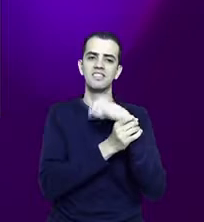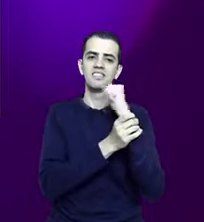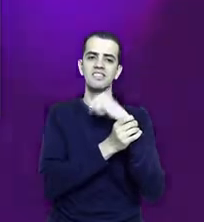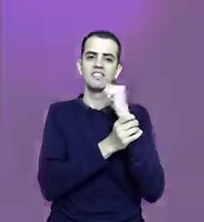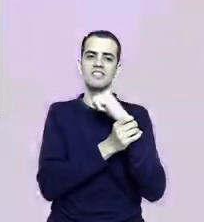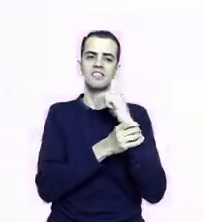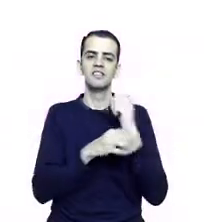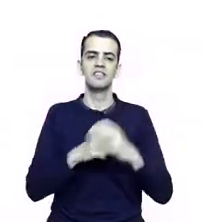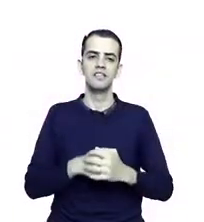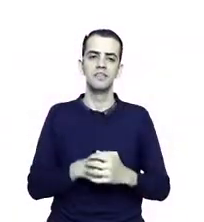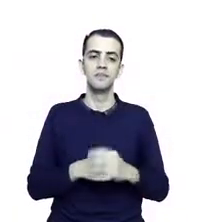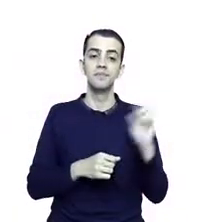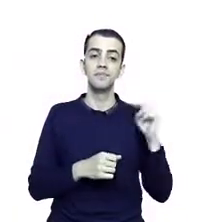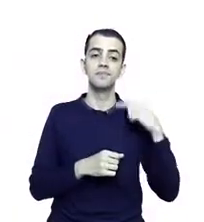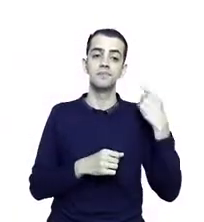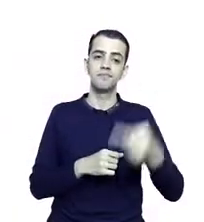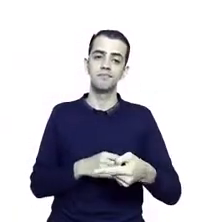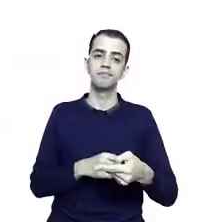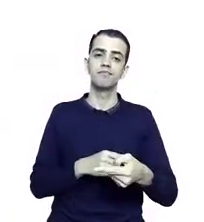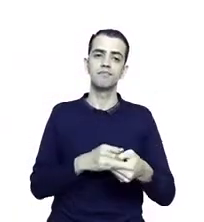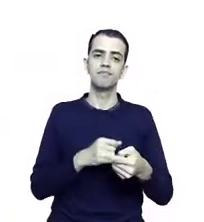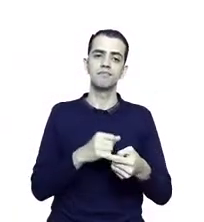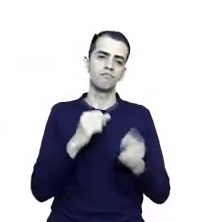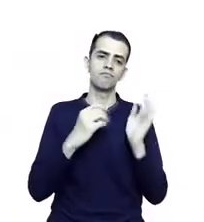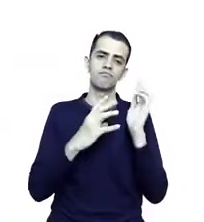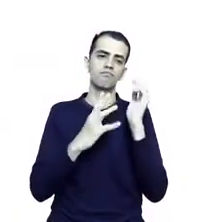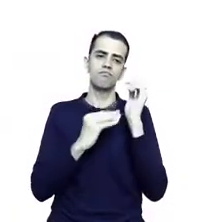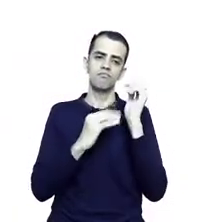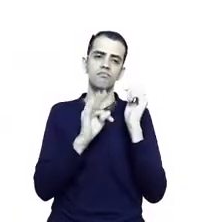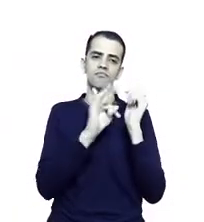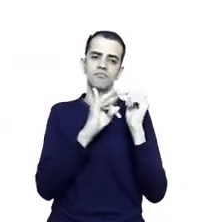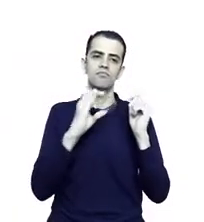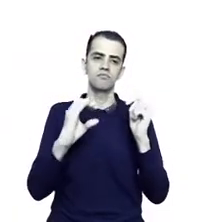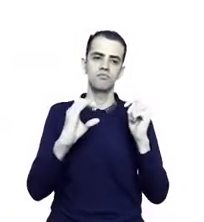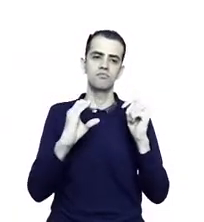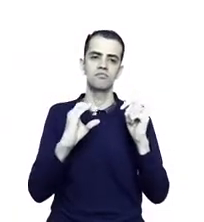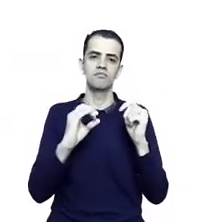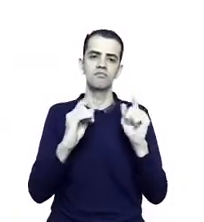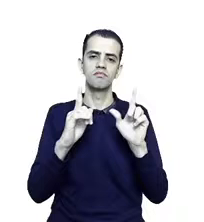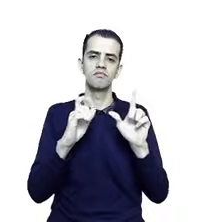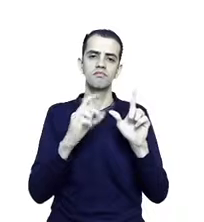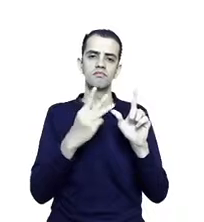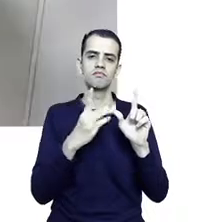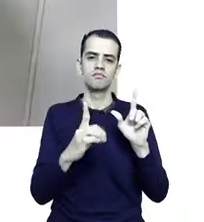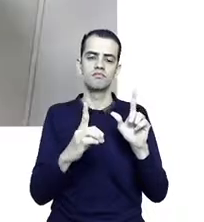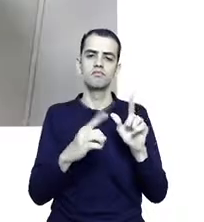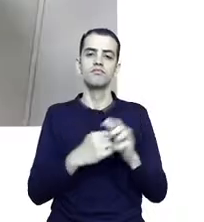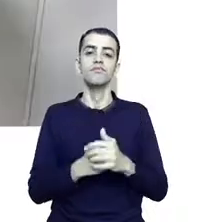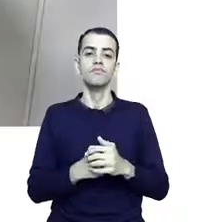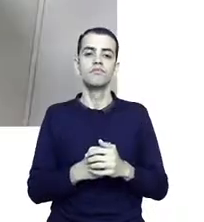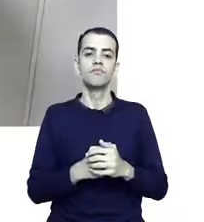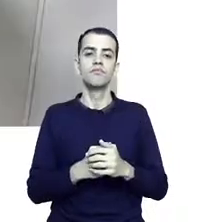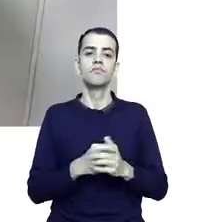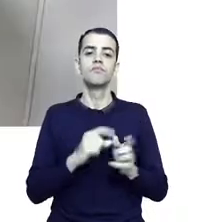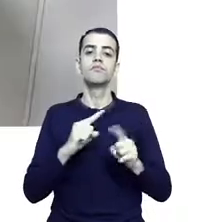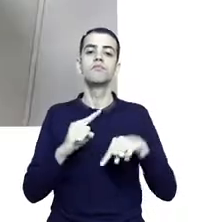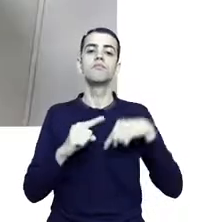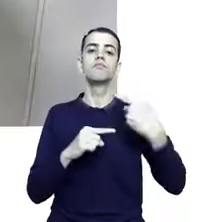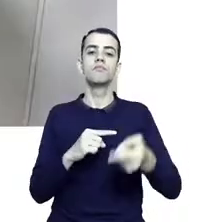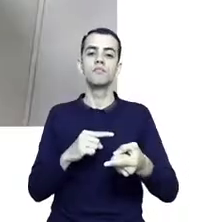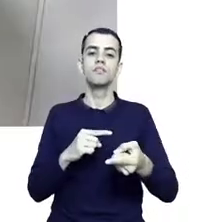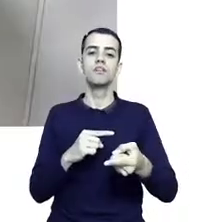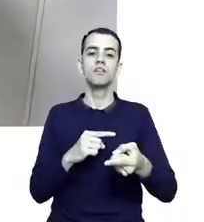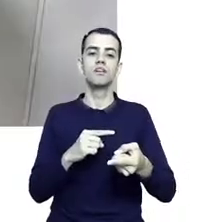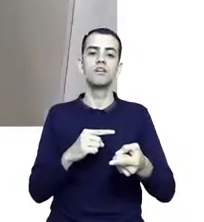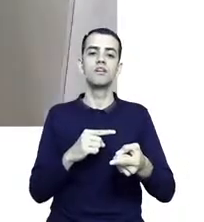aqui é a mesma tomografia, da mesma ocasião, em cerca de 1 ano pós-operatório.